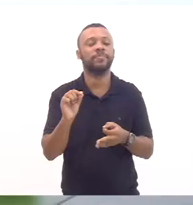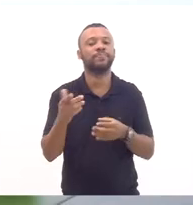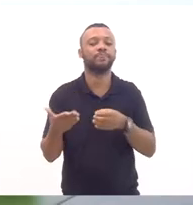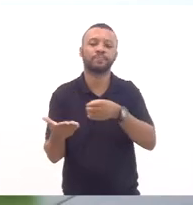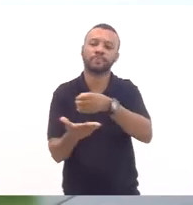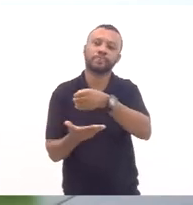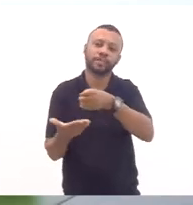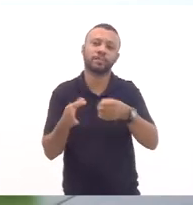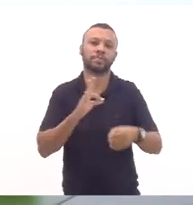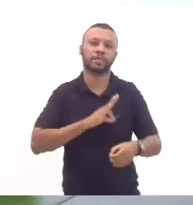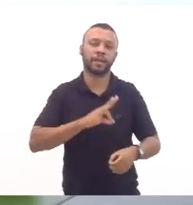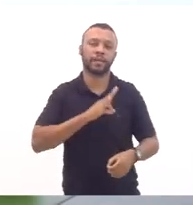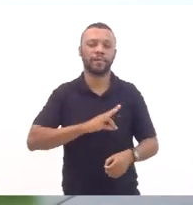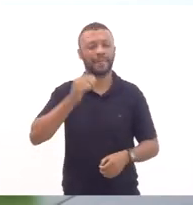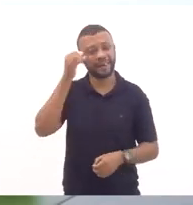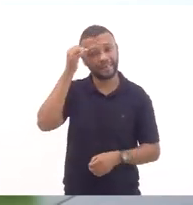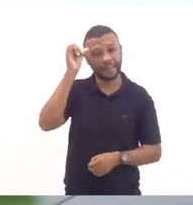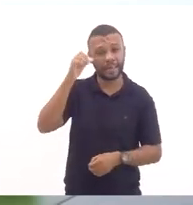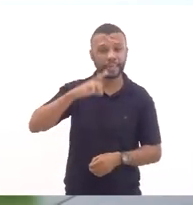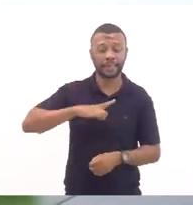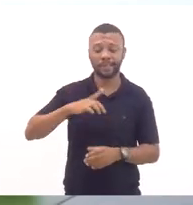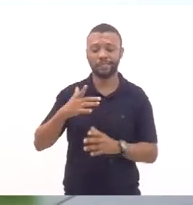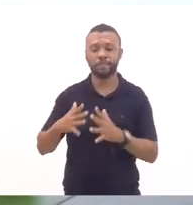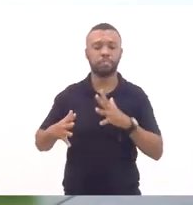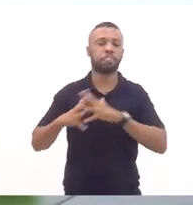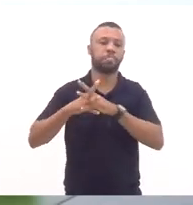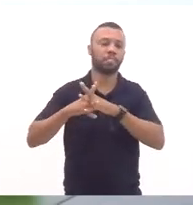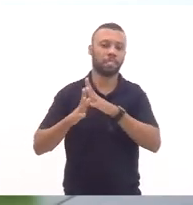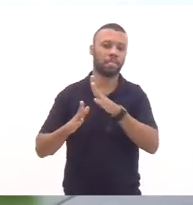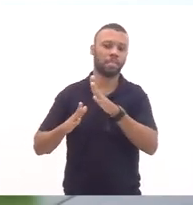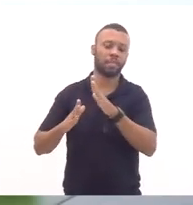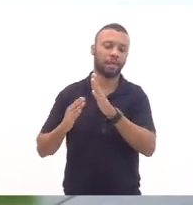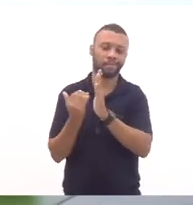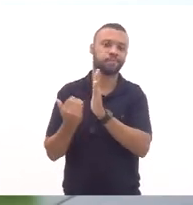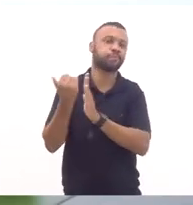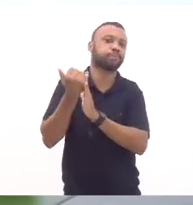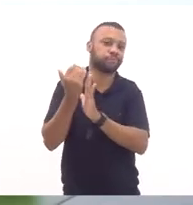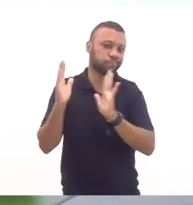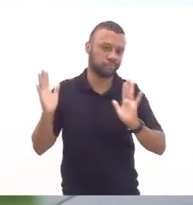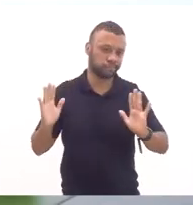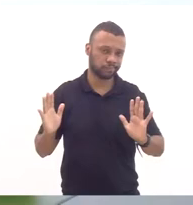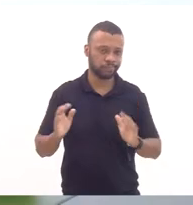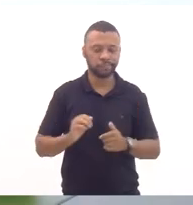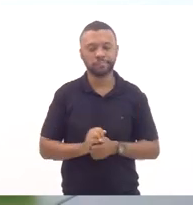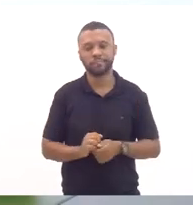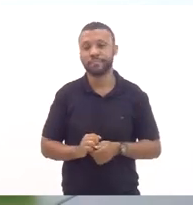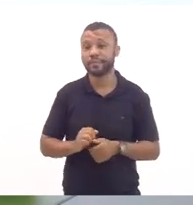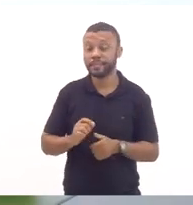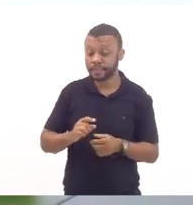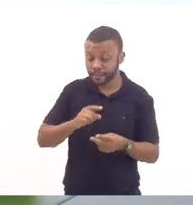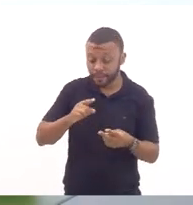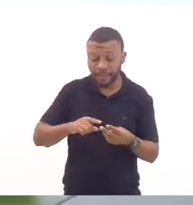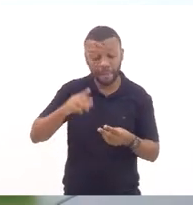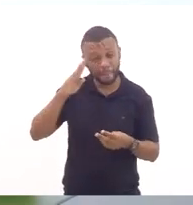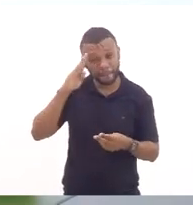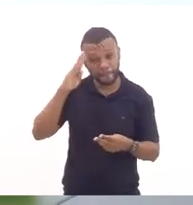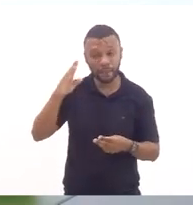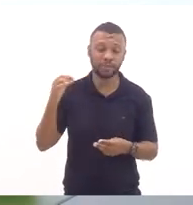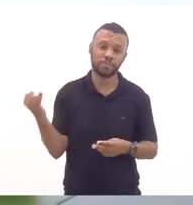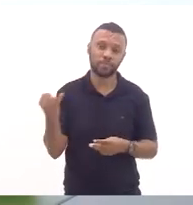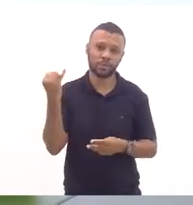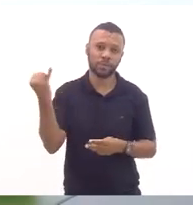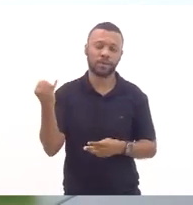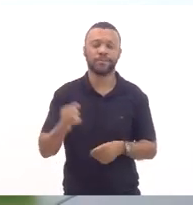pisos para que não haja extrapolações, tá? E, mais importante de tudo, não é por causa